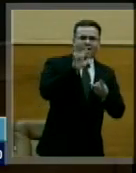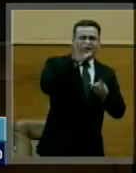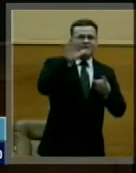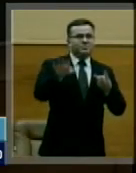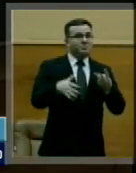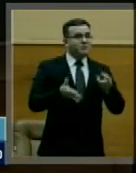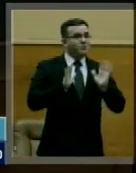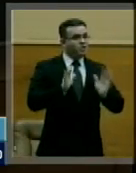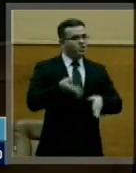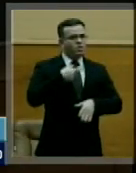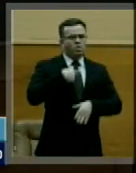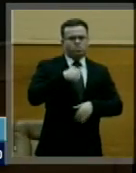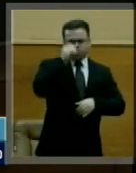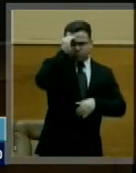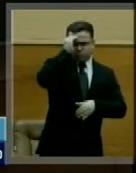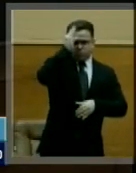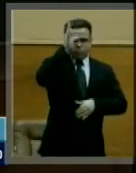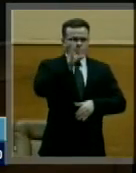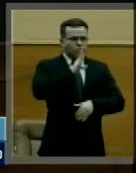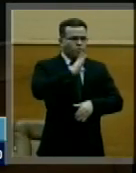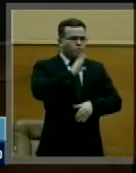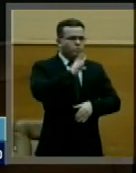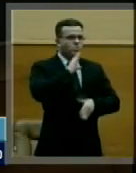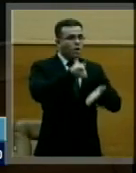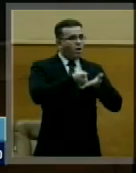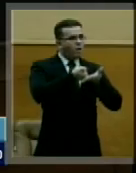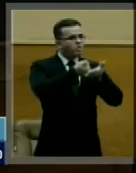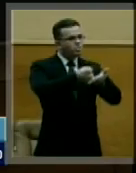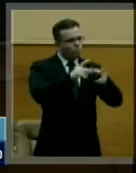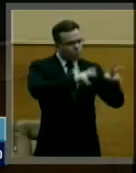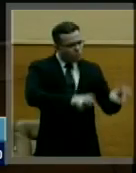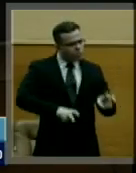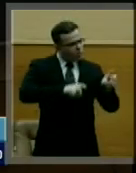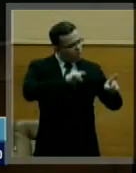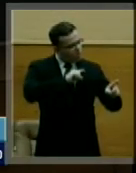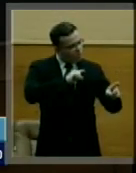Com seu conhecimento, ajudou a desenvolver a agricultura